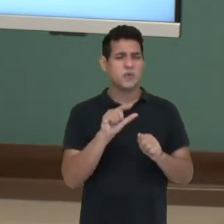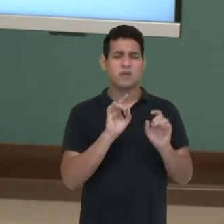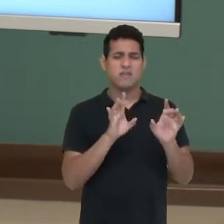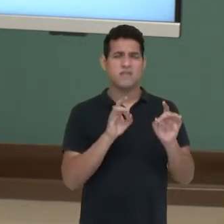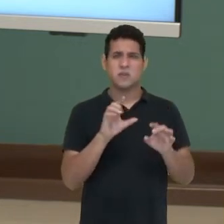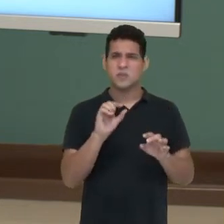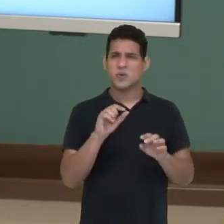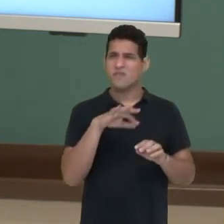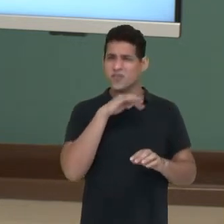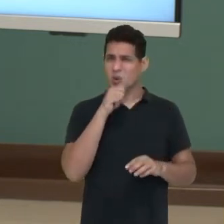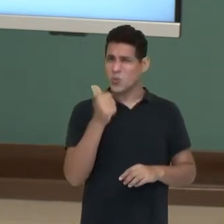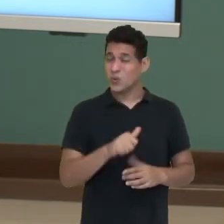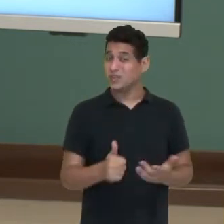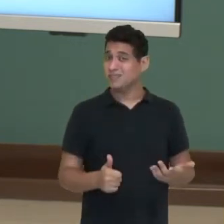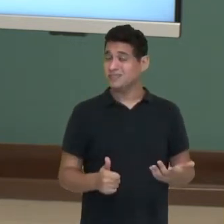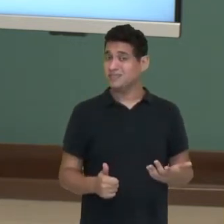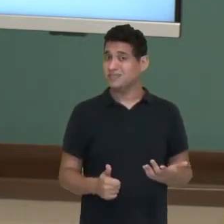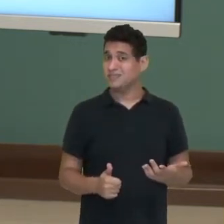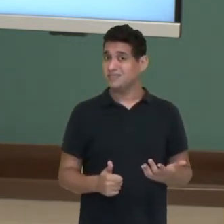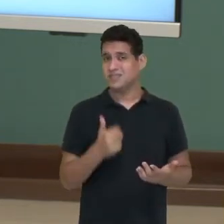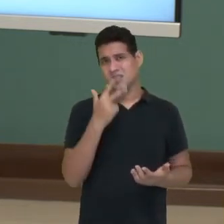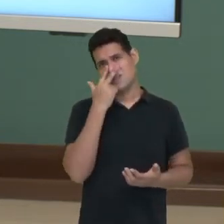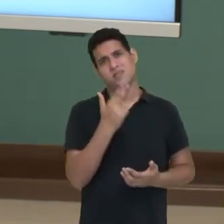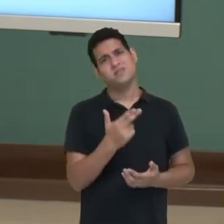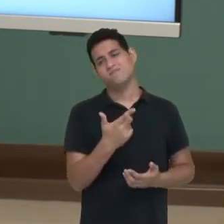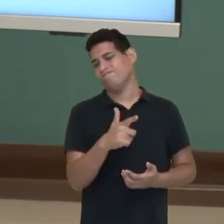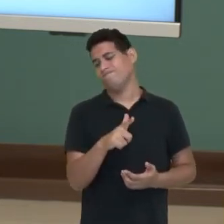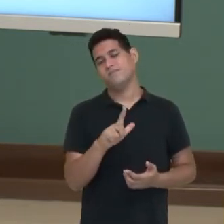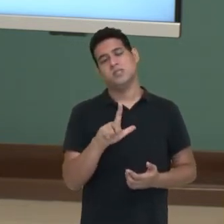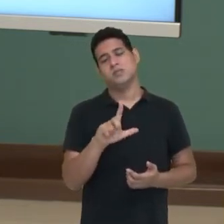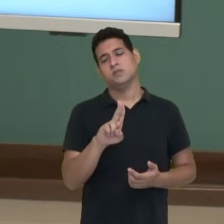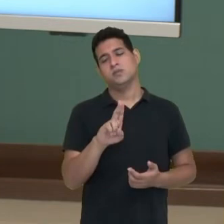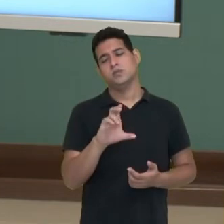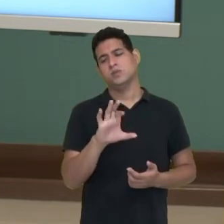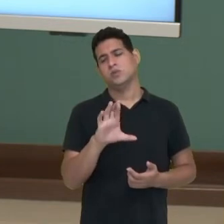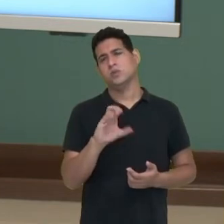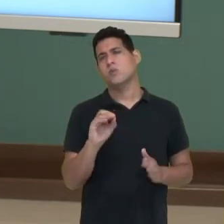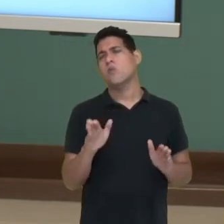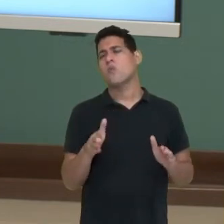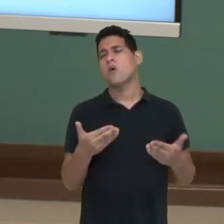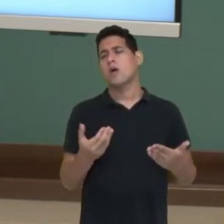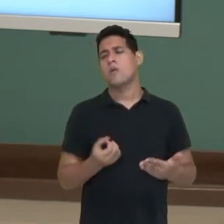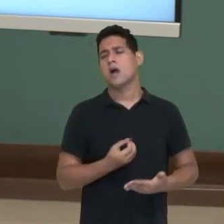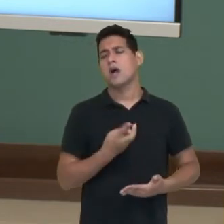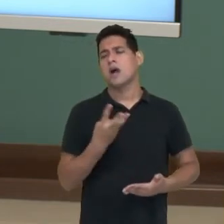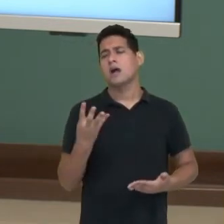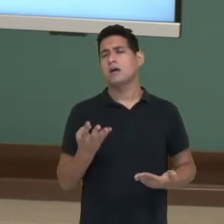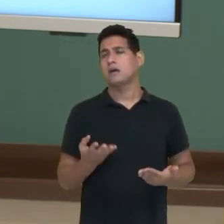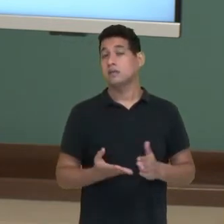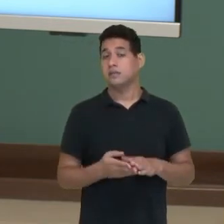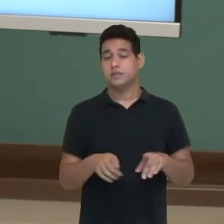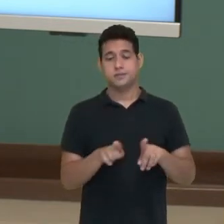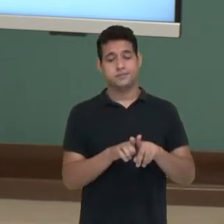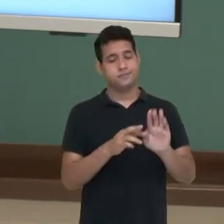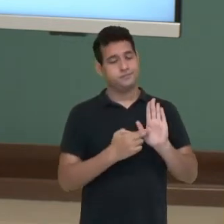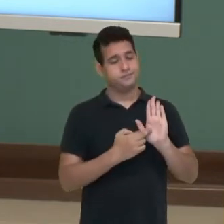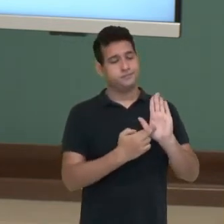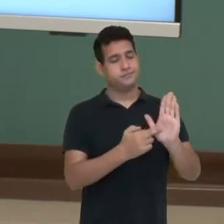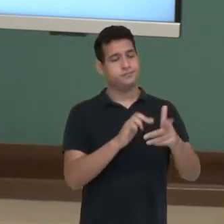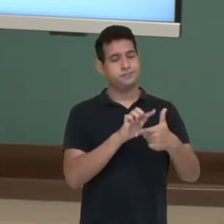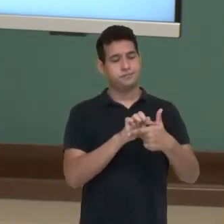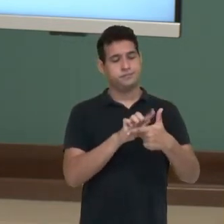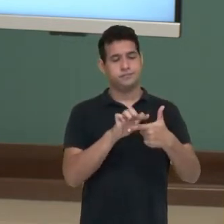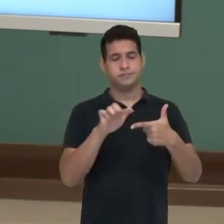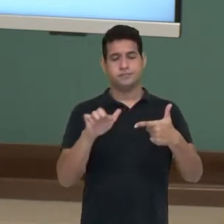vai ter prejuízo? Bom, aqui ele já está dizendo que não vai dar lucro, né? Qual é essa quantidade? E a representação gráfica dessa